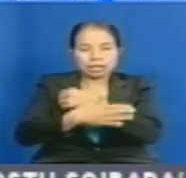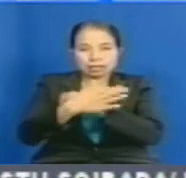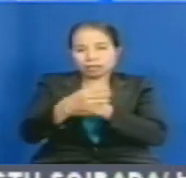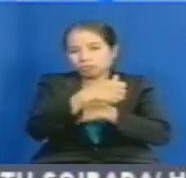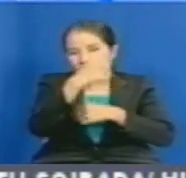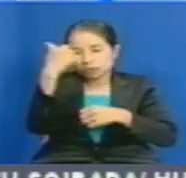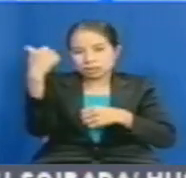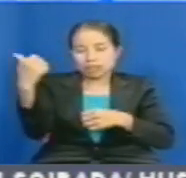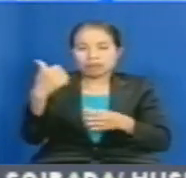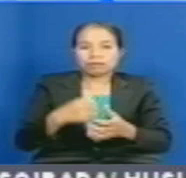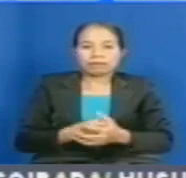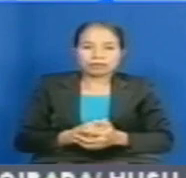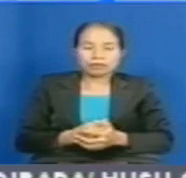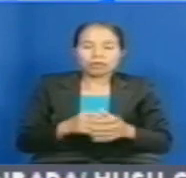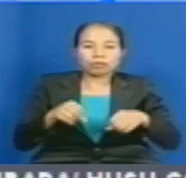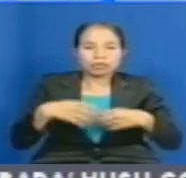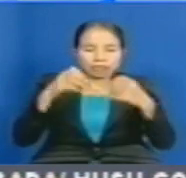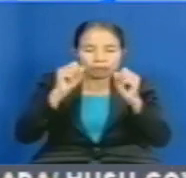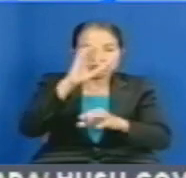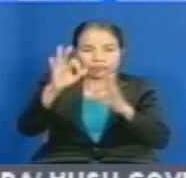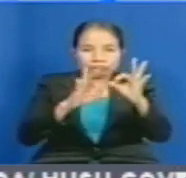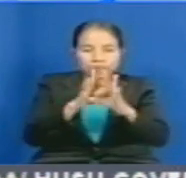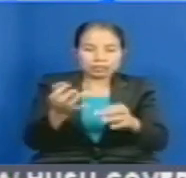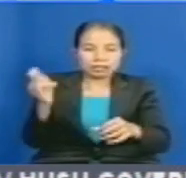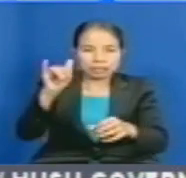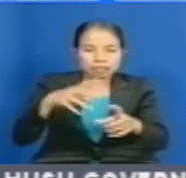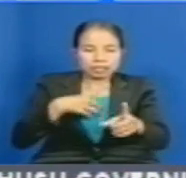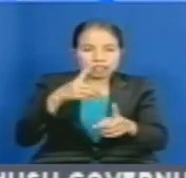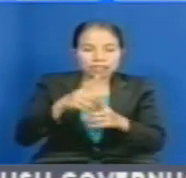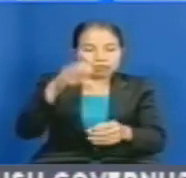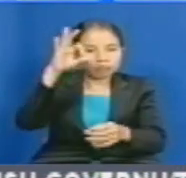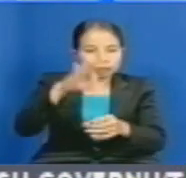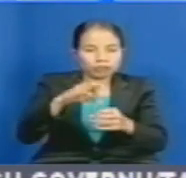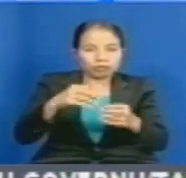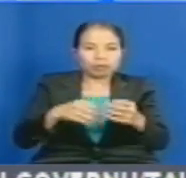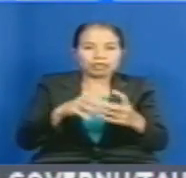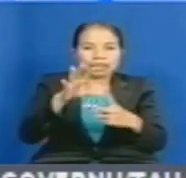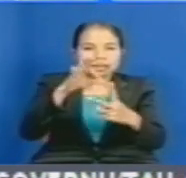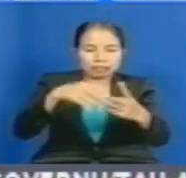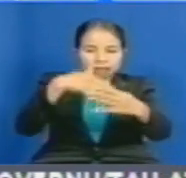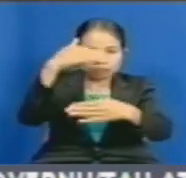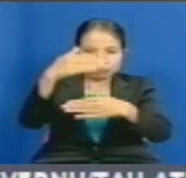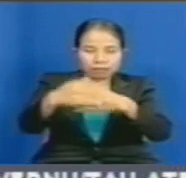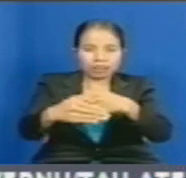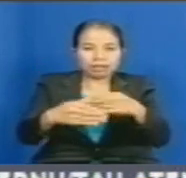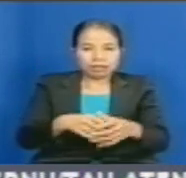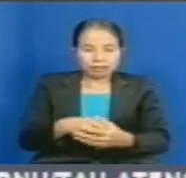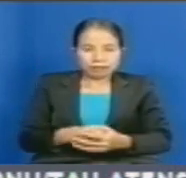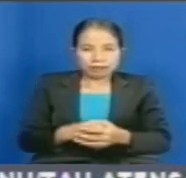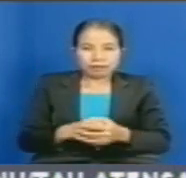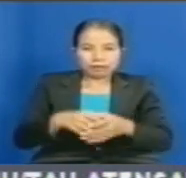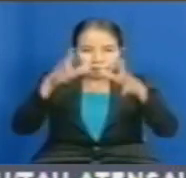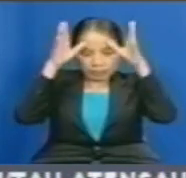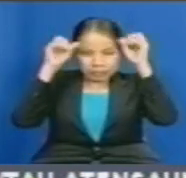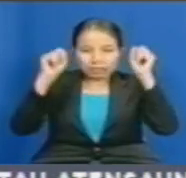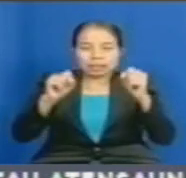sempre sai bai hera liur poin satu bele garanti sira nia direito de voto ia próxima eleição termai. Presidente e Comissão Nacional